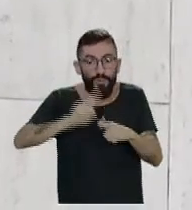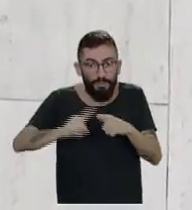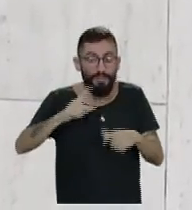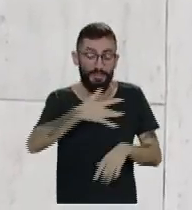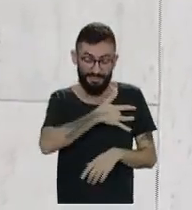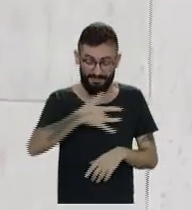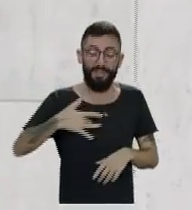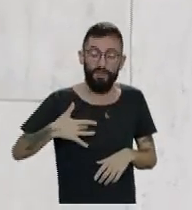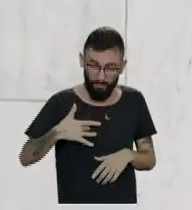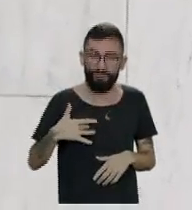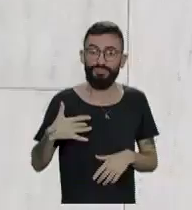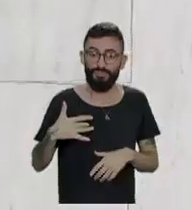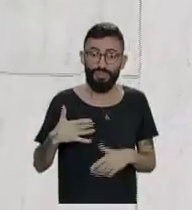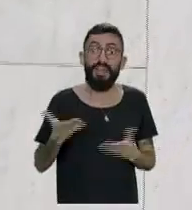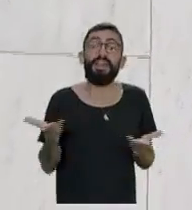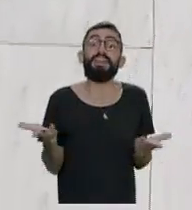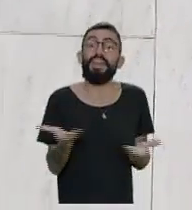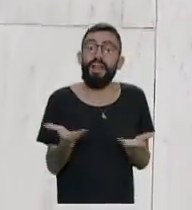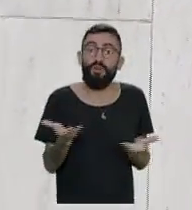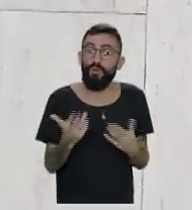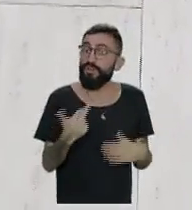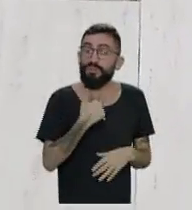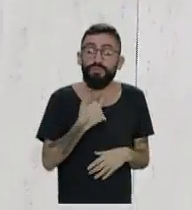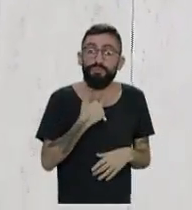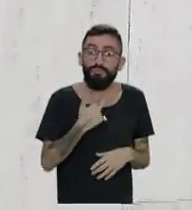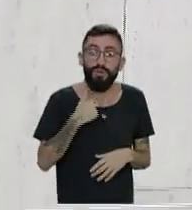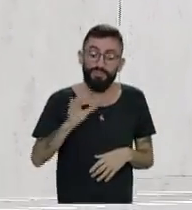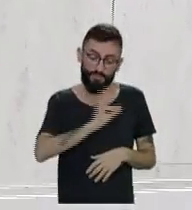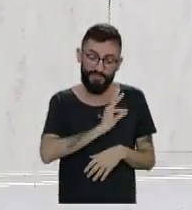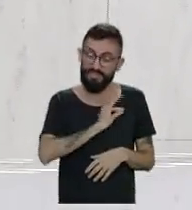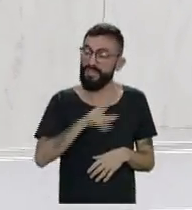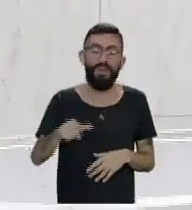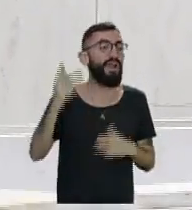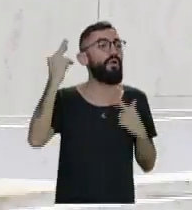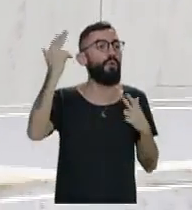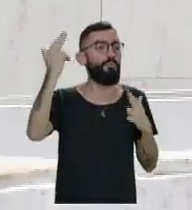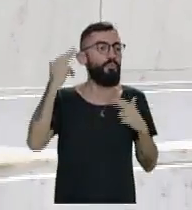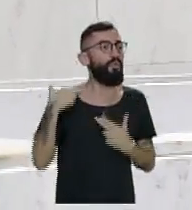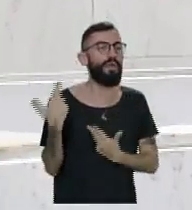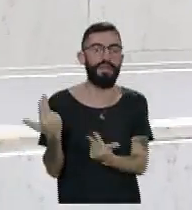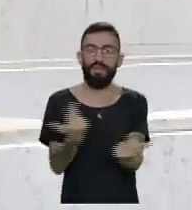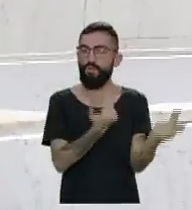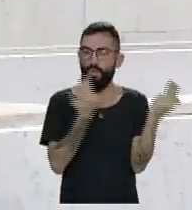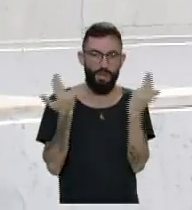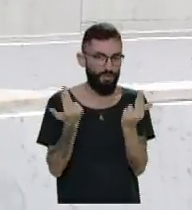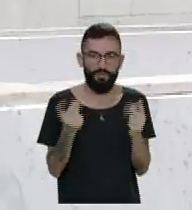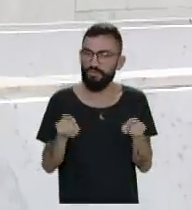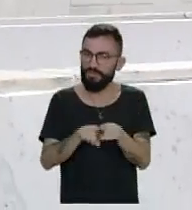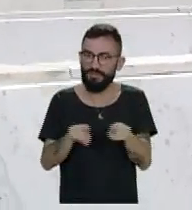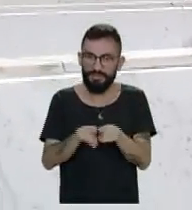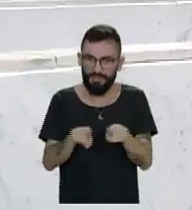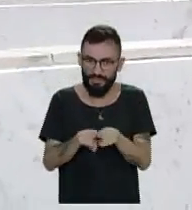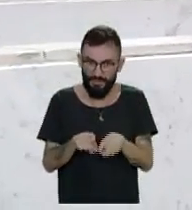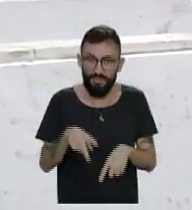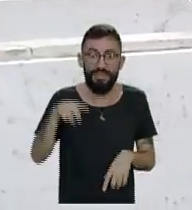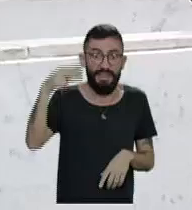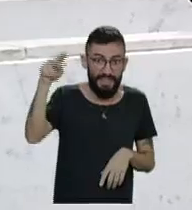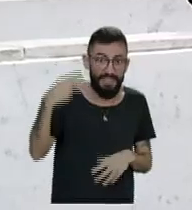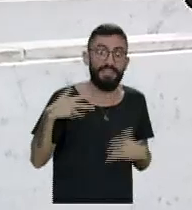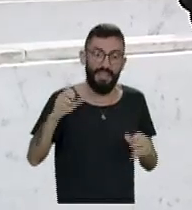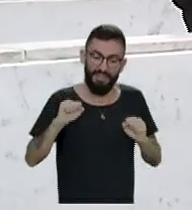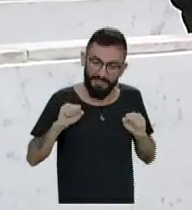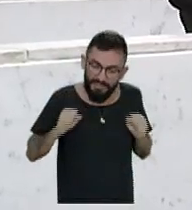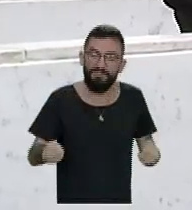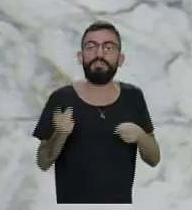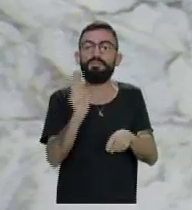abalada e a gente não pode tratar o policial como uma pessoa comum para começar o servir e proteger que tá no sangue dele não tá no meu não tá no seu tá